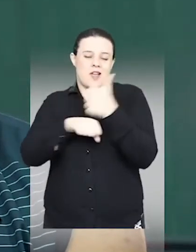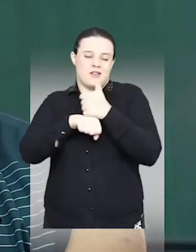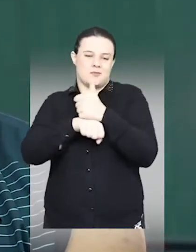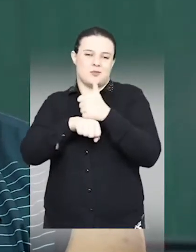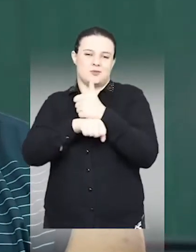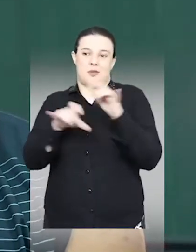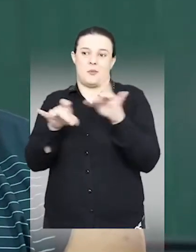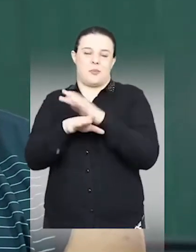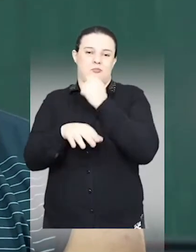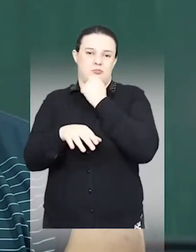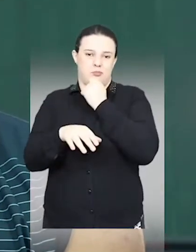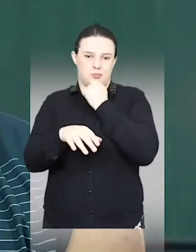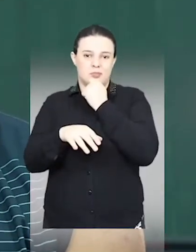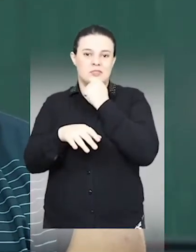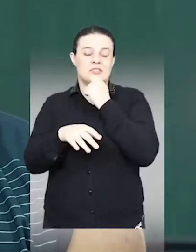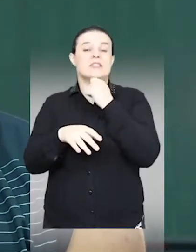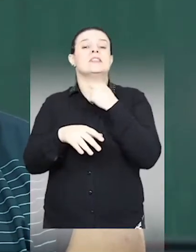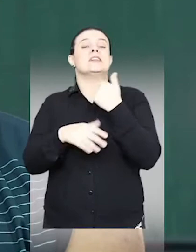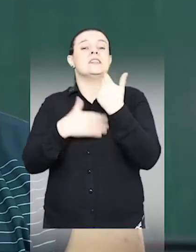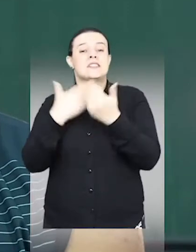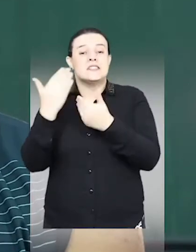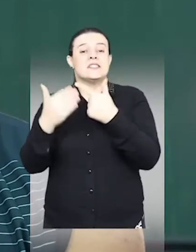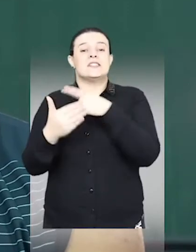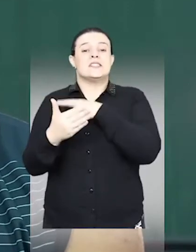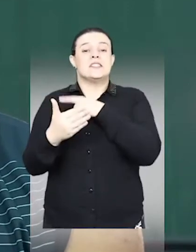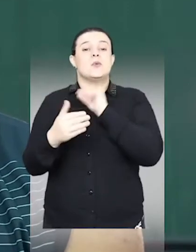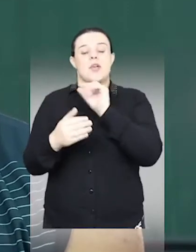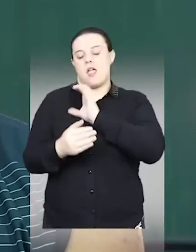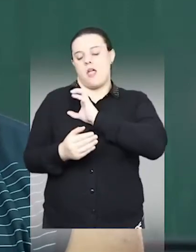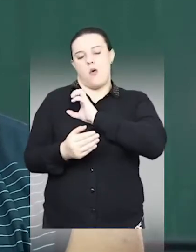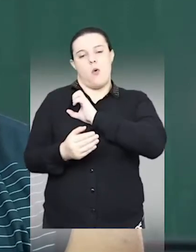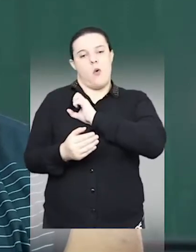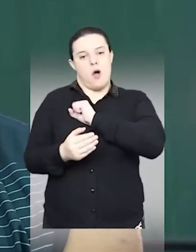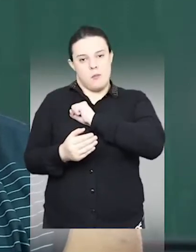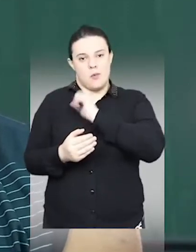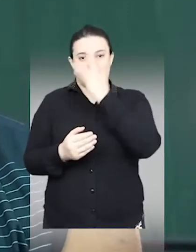amador e vive basicamente do